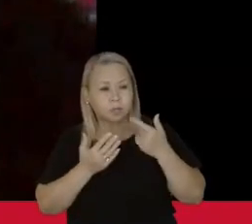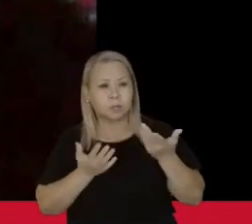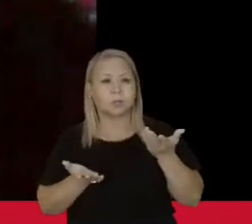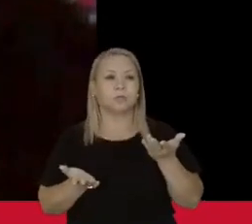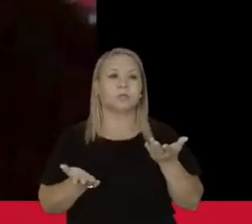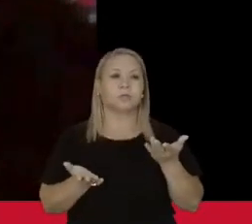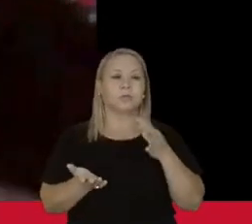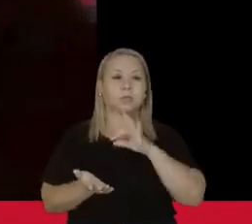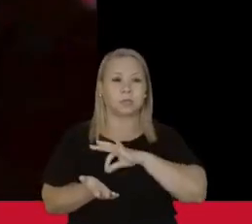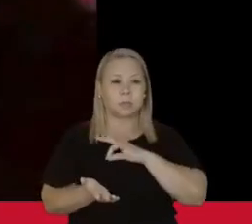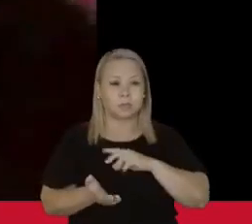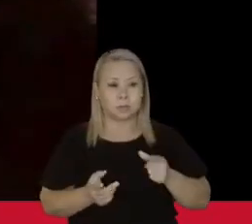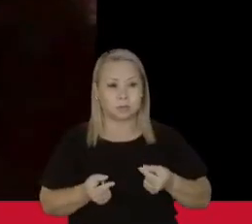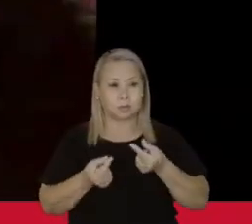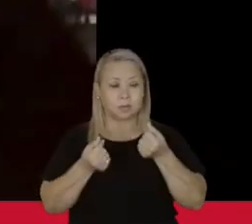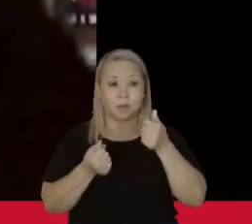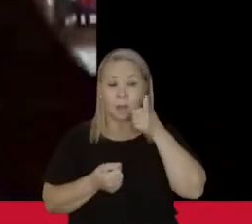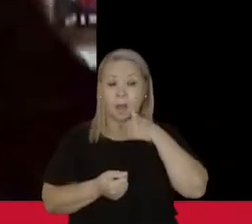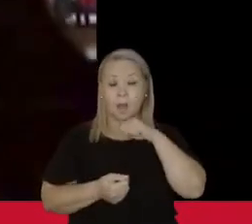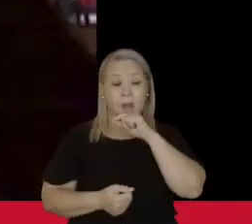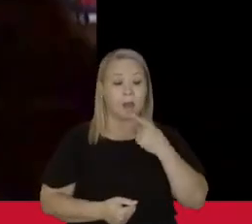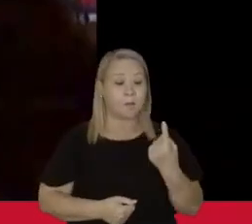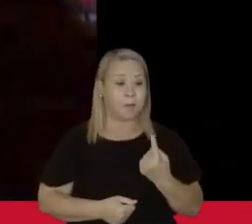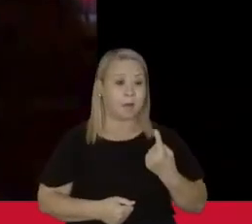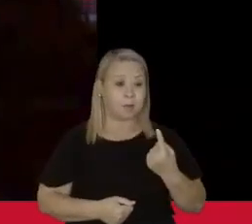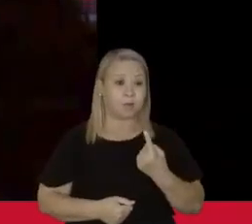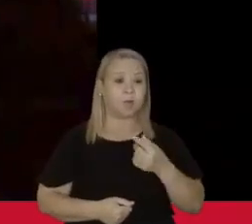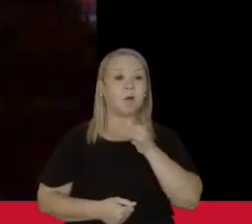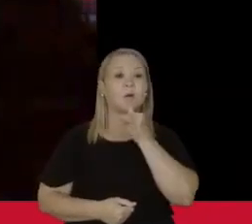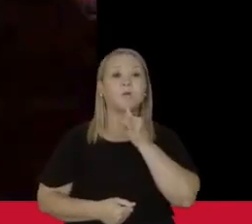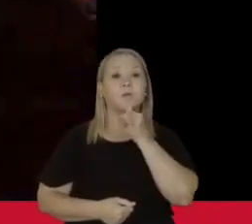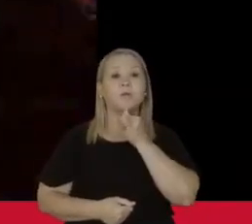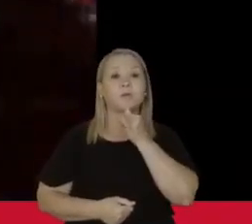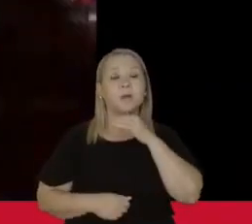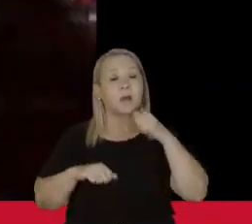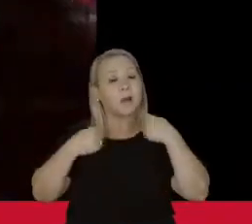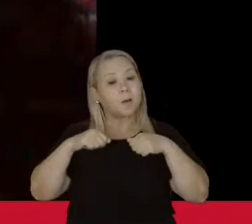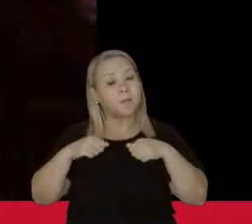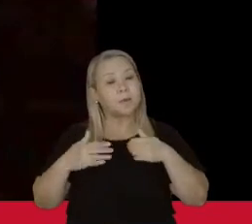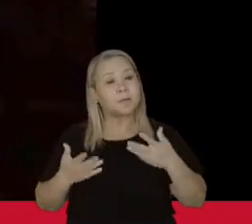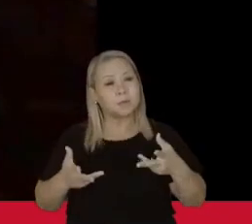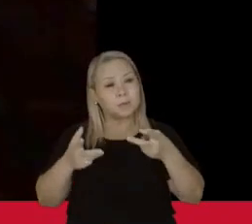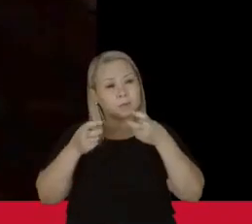própria a mãe solo, por exemplo, né? Então, preciso se